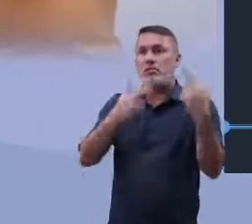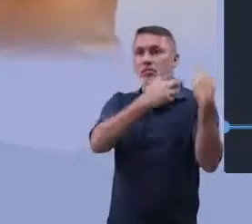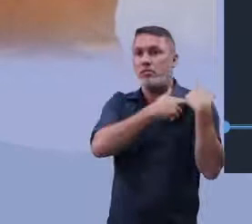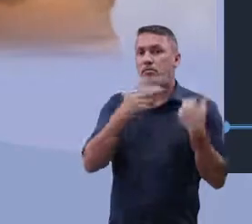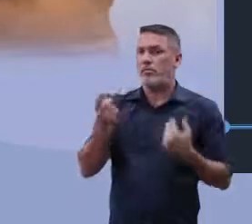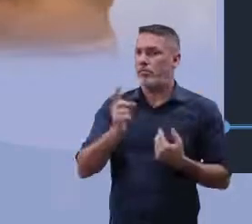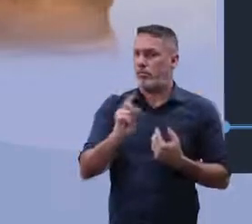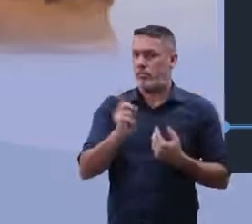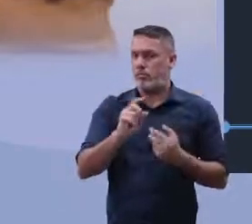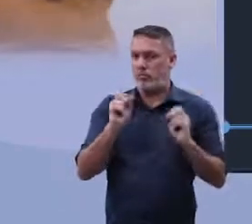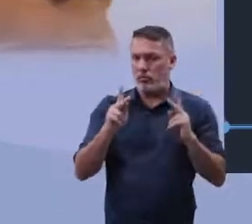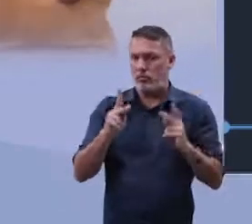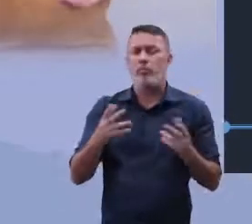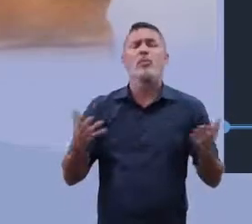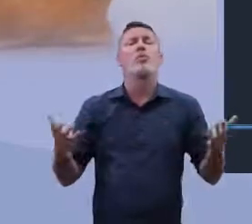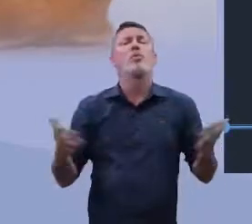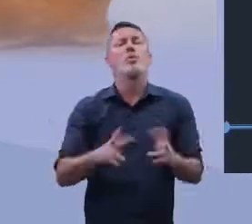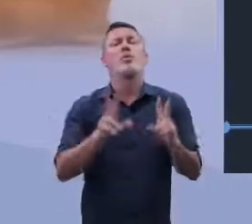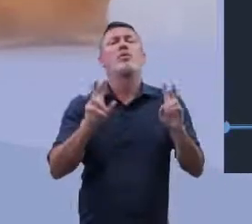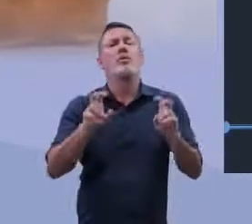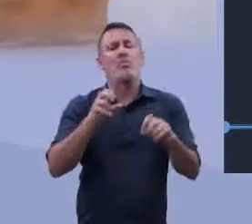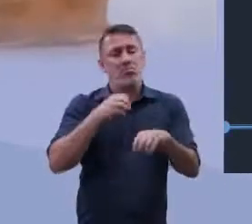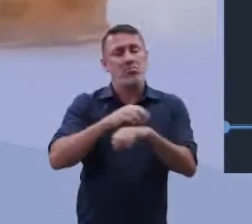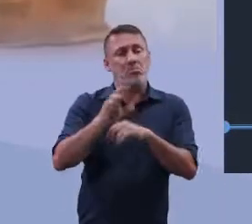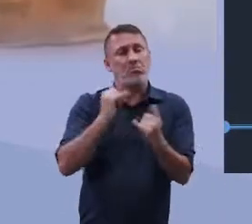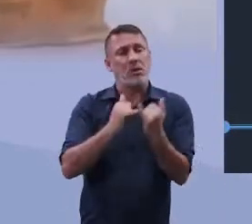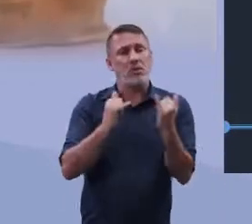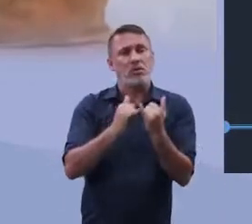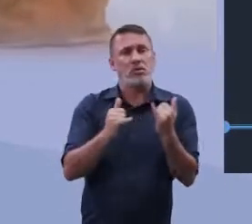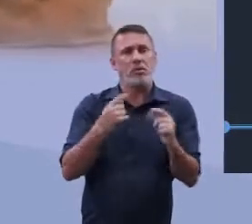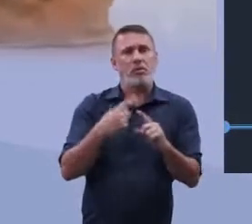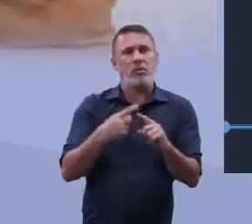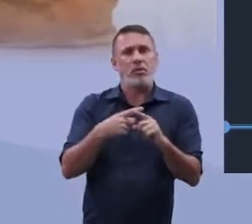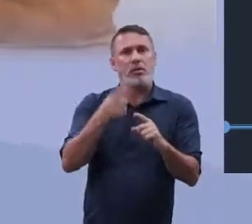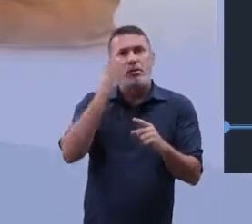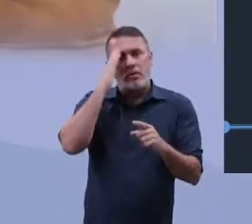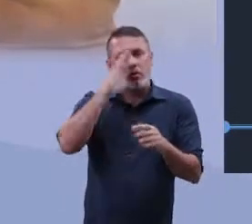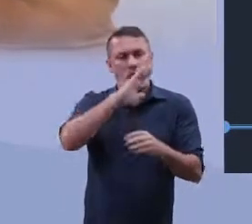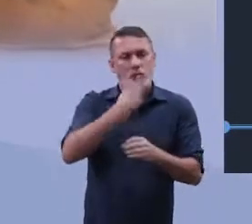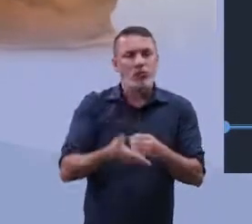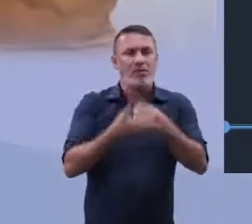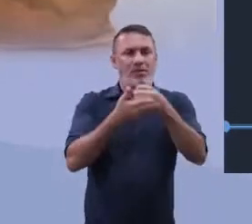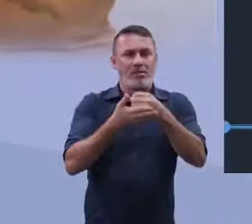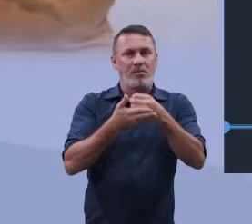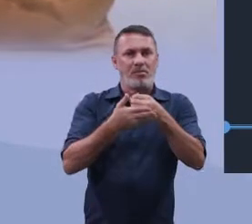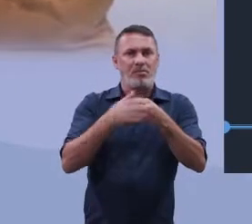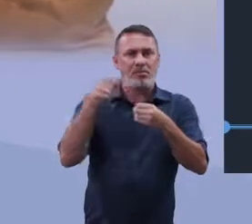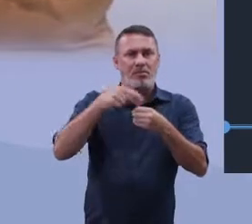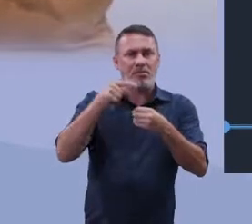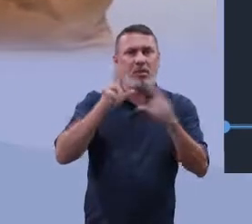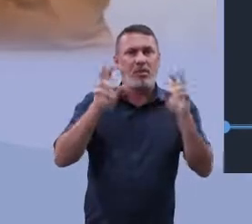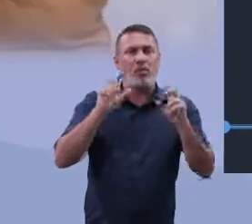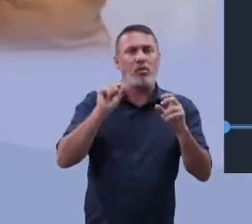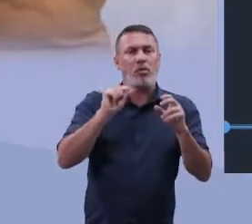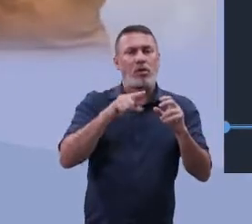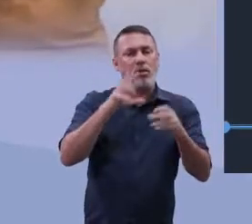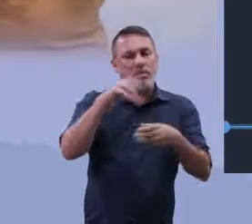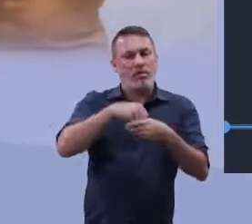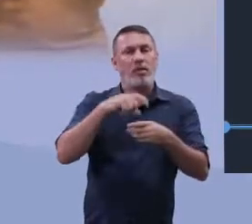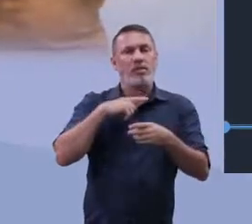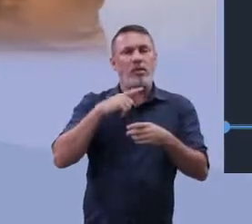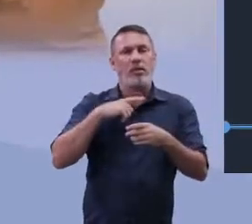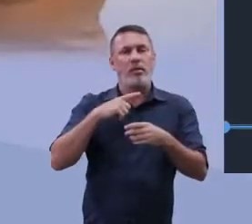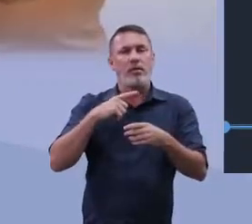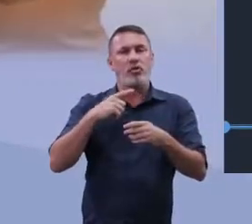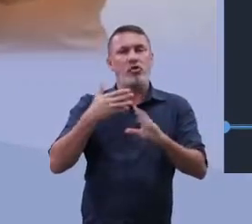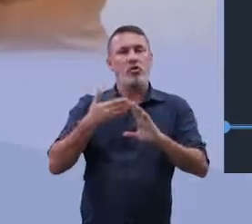governo, ok? Na aula de hoje nós vamos falar um tema parecido, porque quando nós falamos em sustentabilidade, nós precisamos